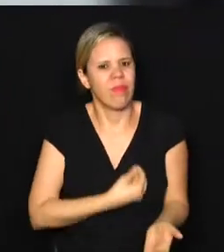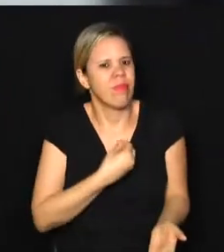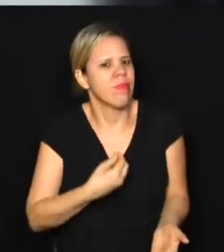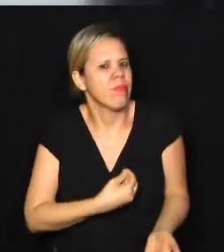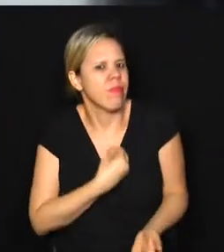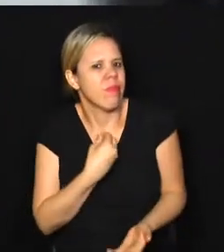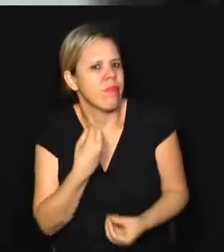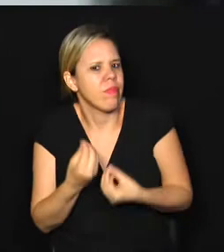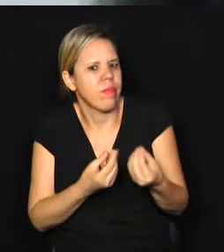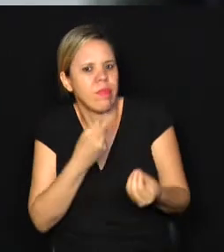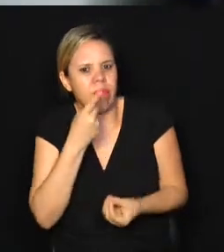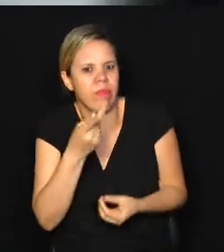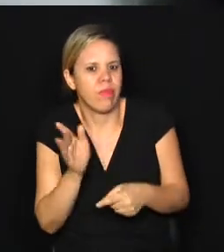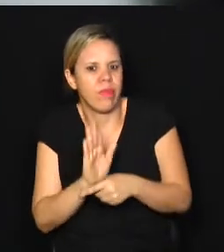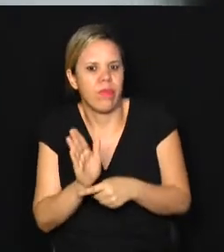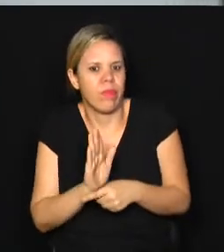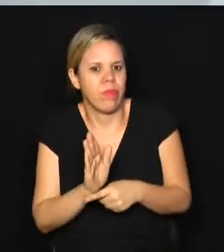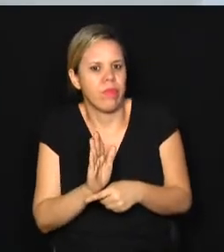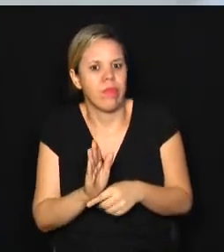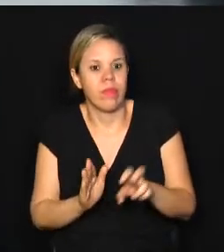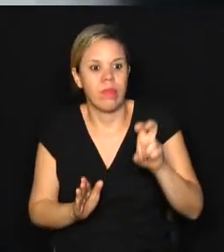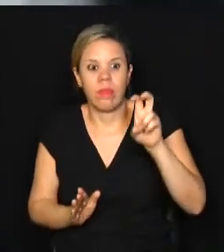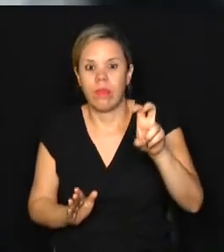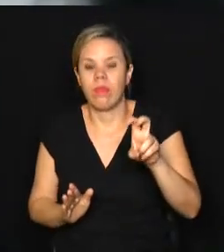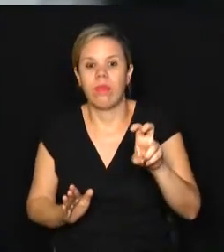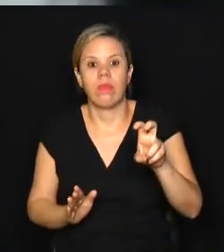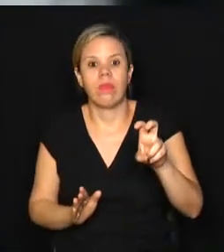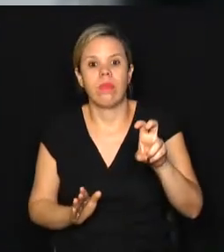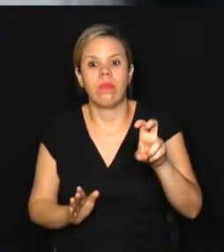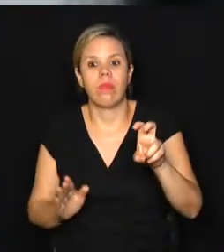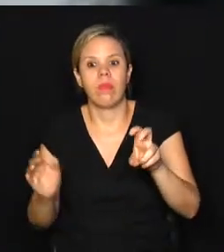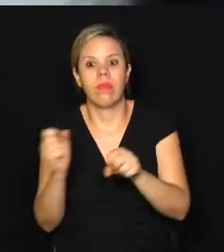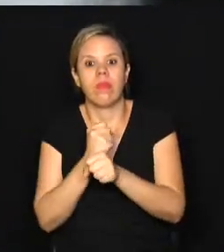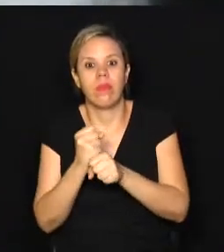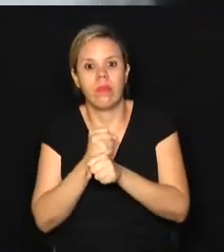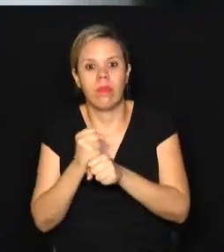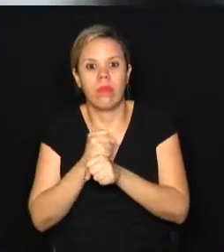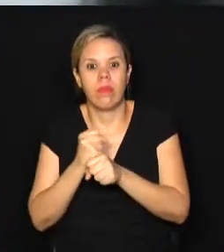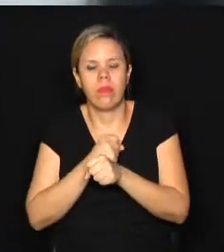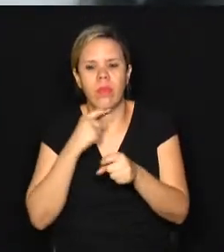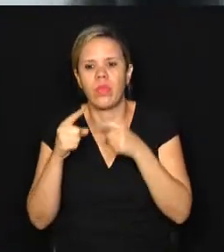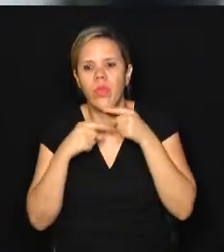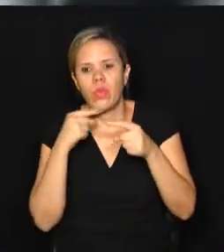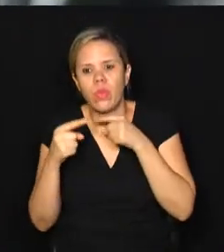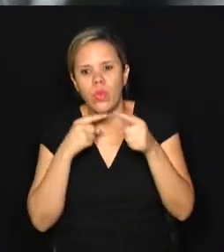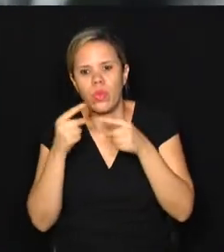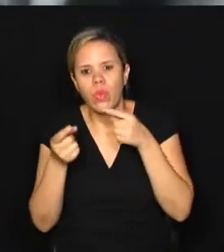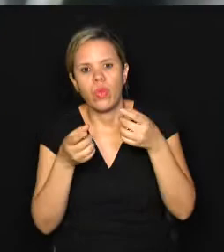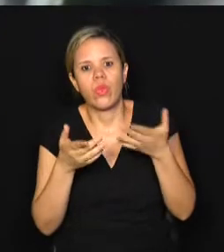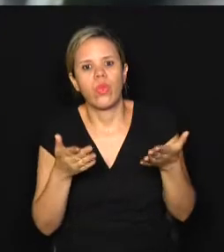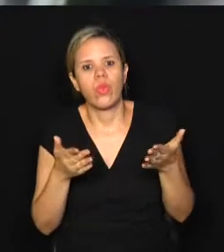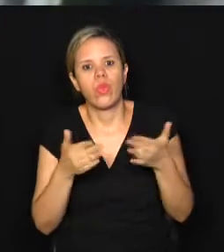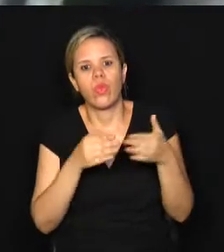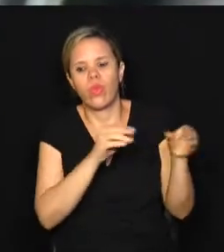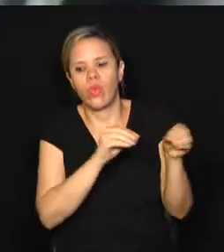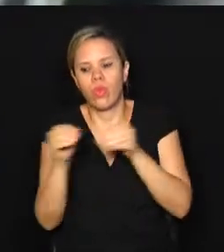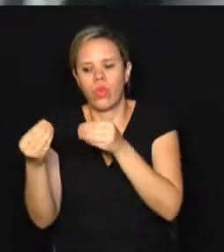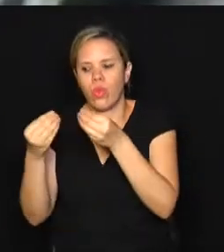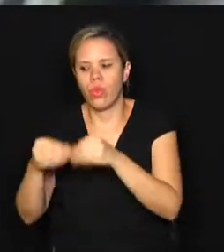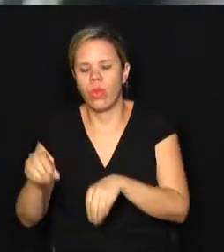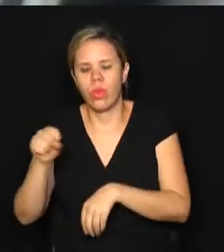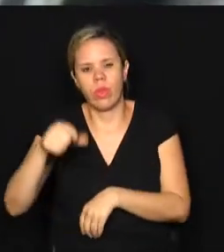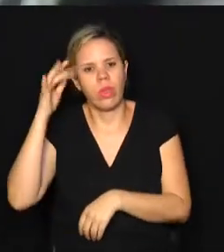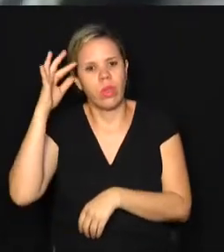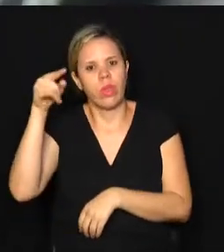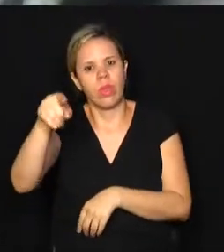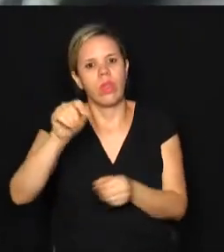Como falado no vídeo, pessoal, a gente há 5 anos a gente carrega uma dúvida se a gente vai ser afetado ou não. Então, imagina você saber que você precisa fazer